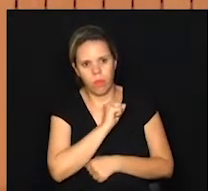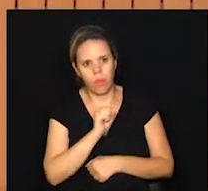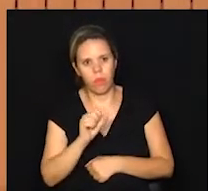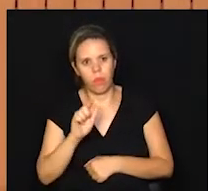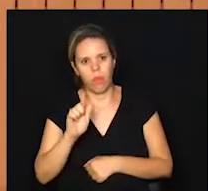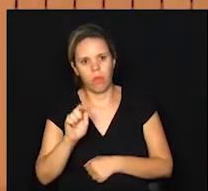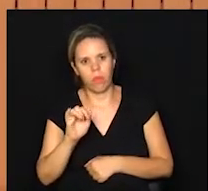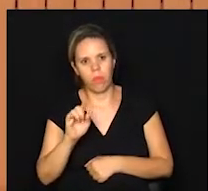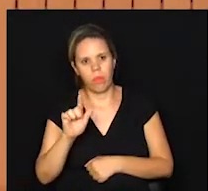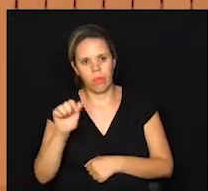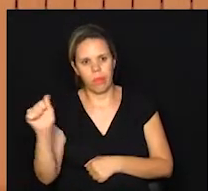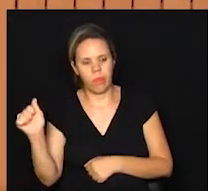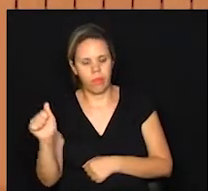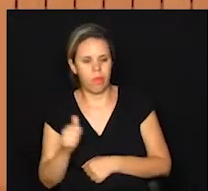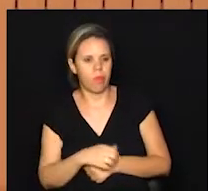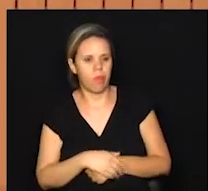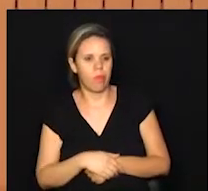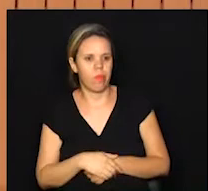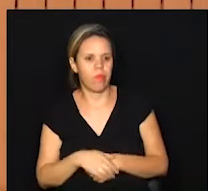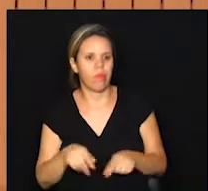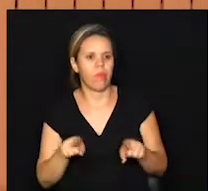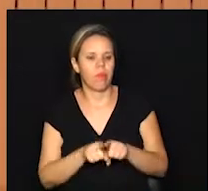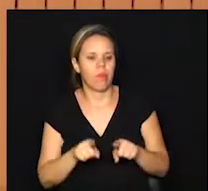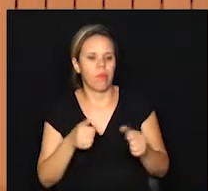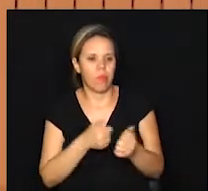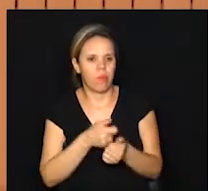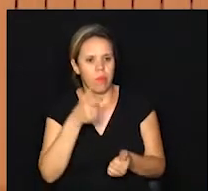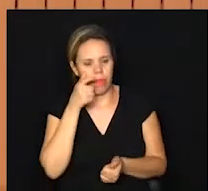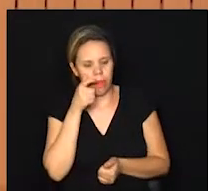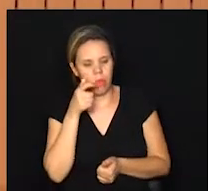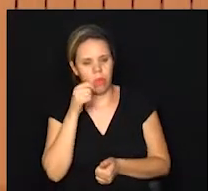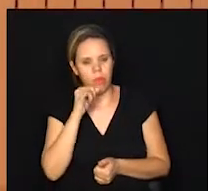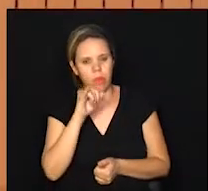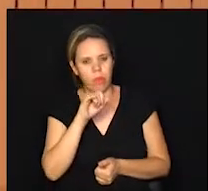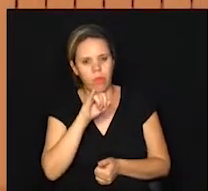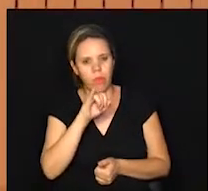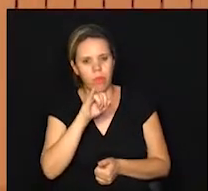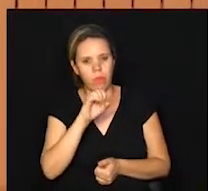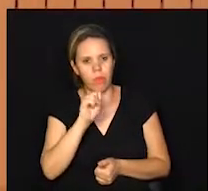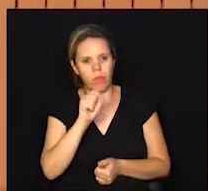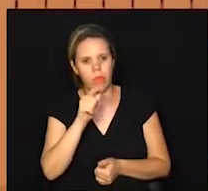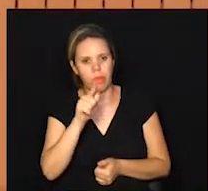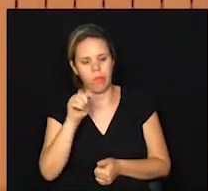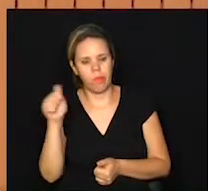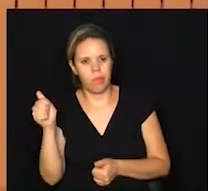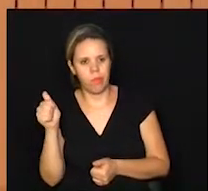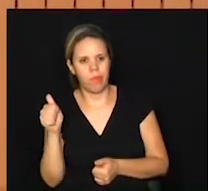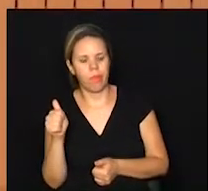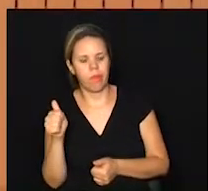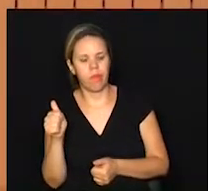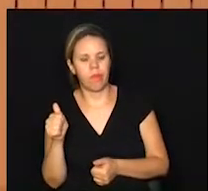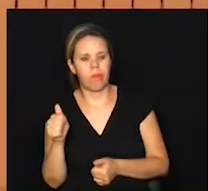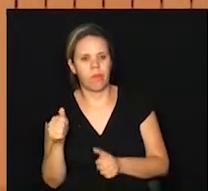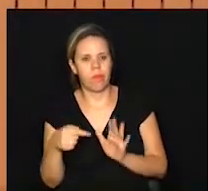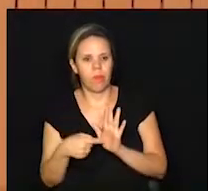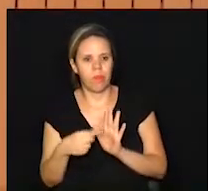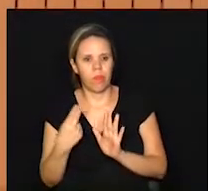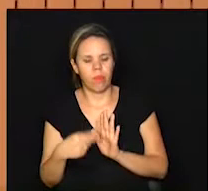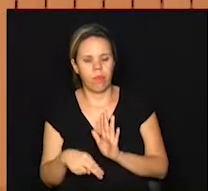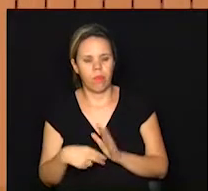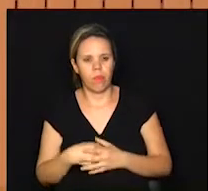Gabriela, também está acompanhando aqui a Isabela, depois eu vou pedir para que a Isabela se apresente, porque eu estou só com o nome aqui,